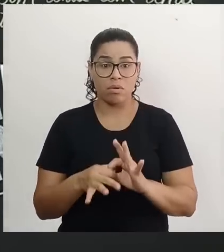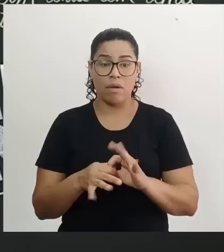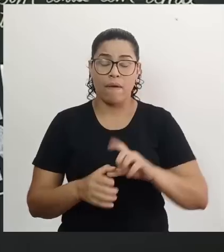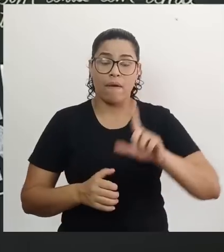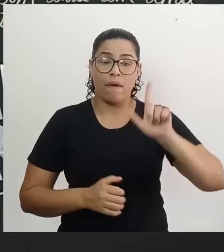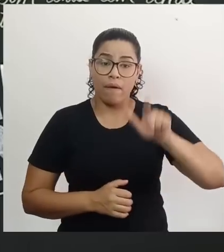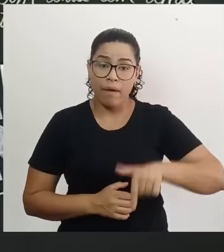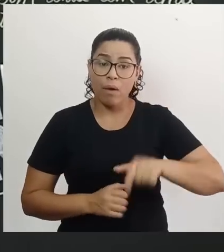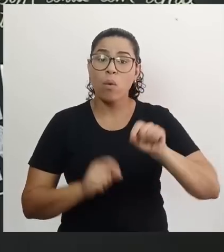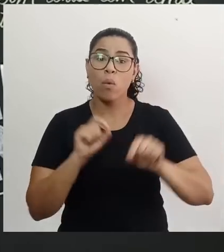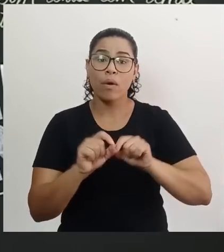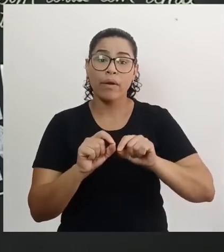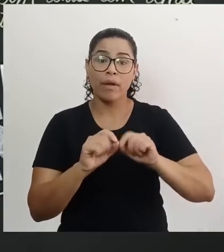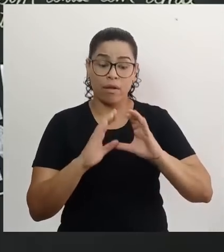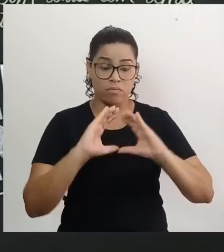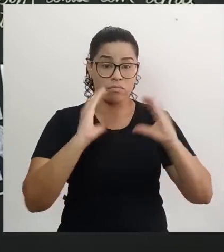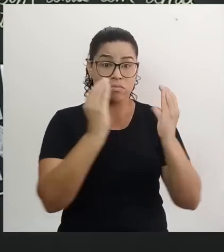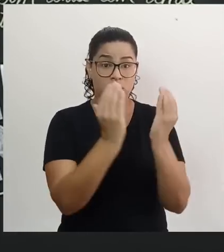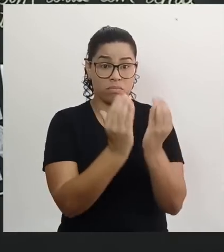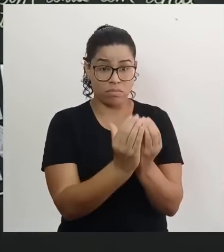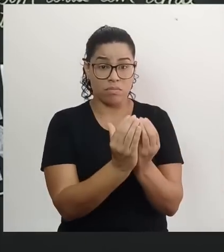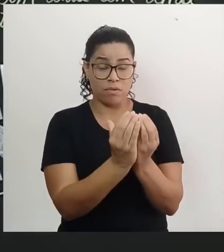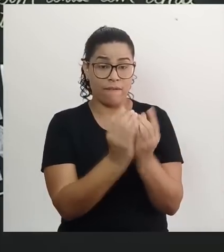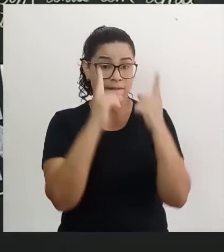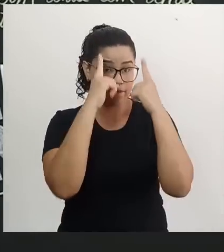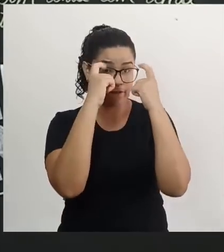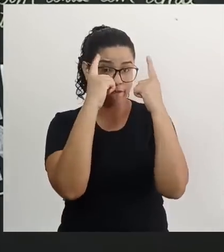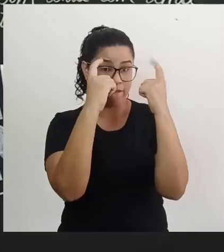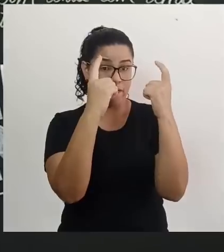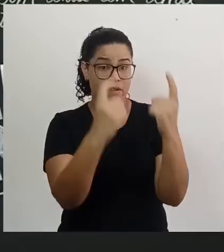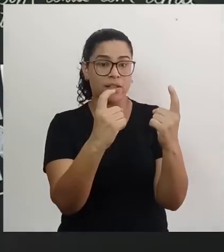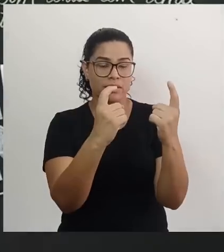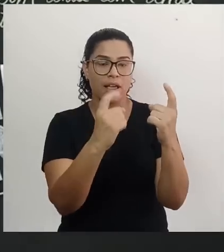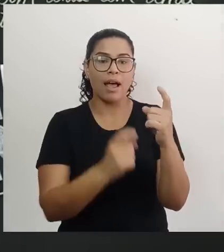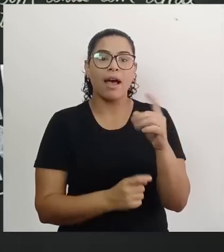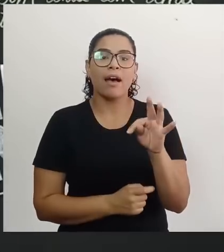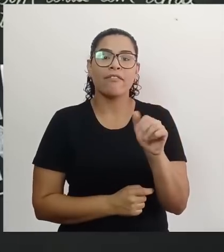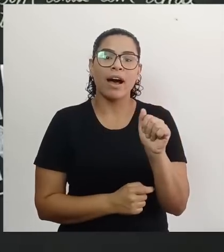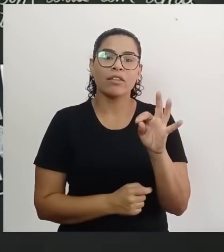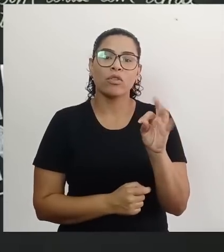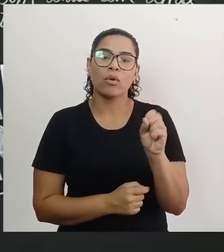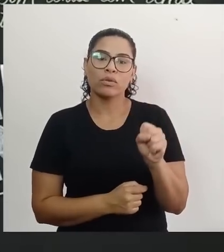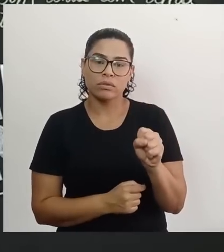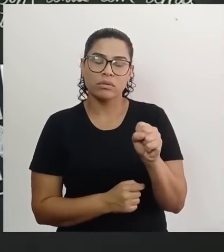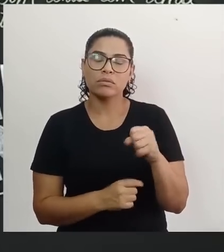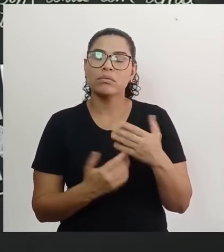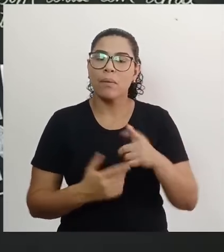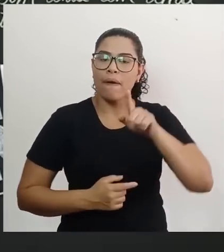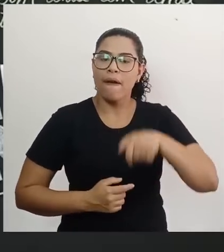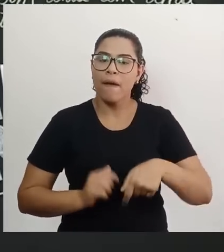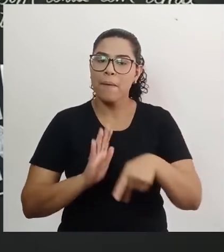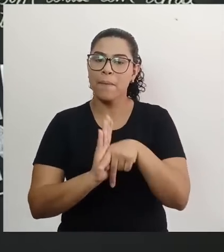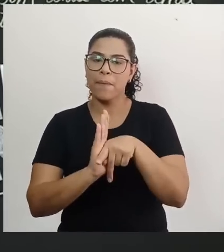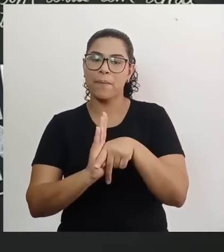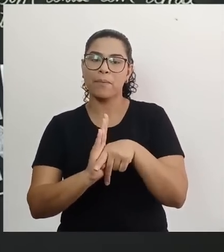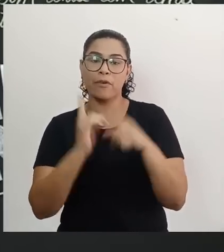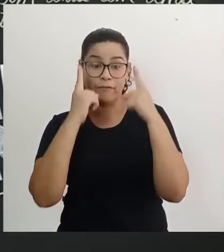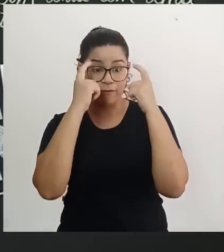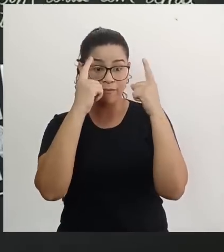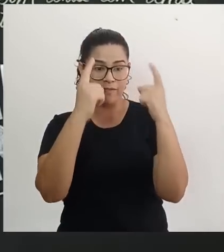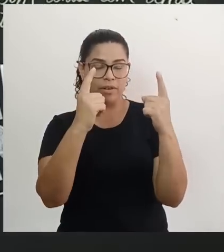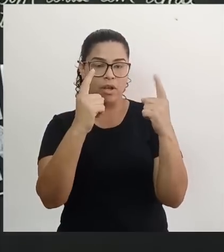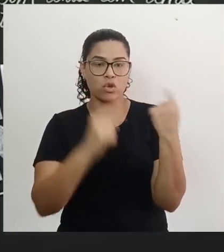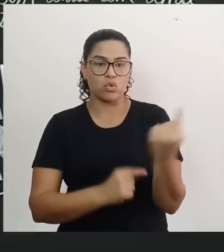uma violência no estádio, o fato foi a violência no estádio, com a opinião de quem escreve, ou seja, essa violência não é isolada,